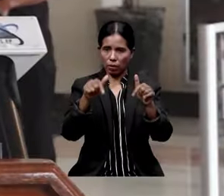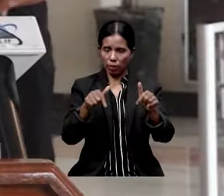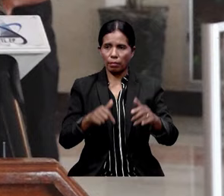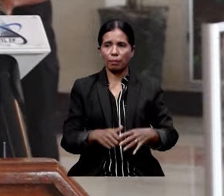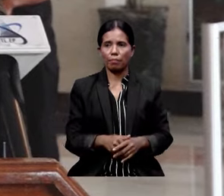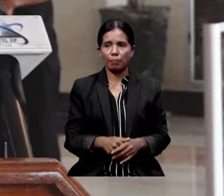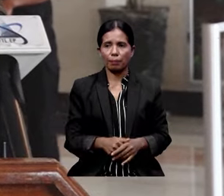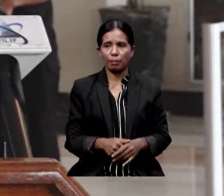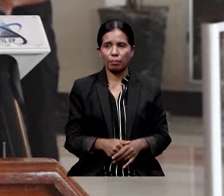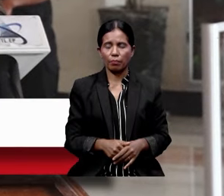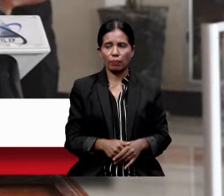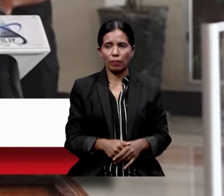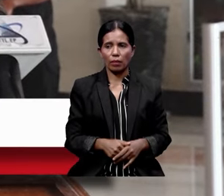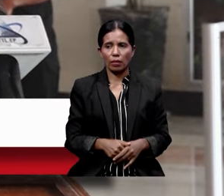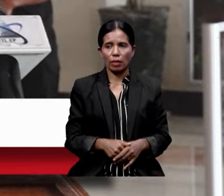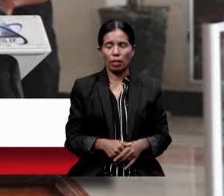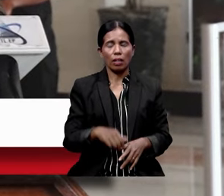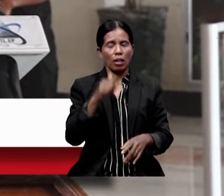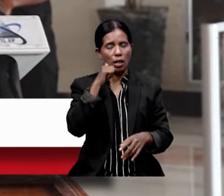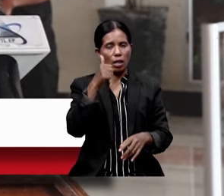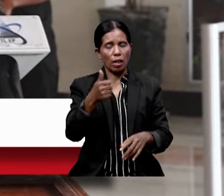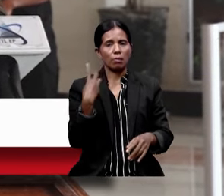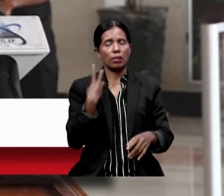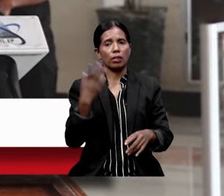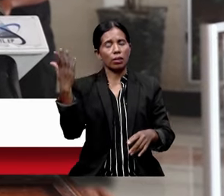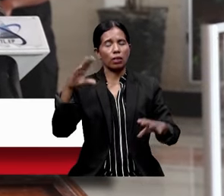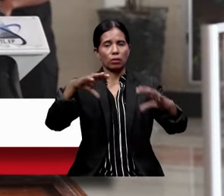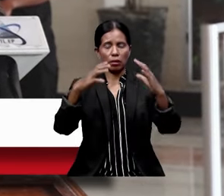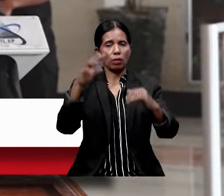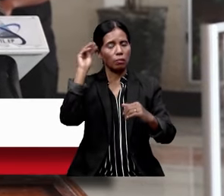Tornando-se por trabalho a minha Conselho de Ministros,